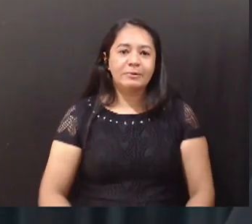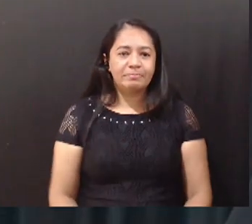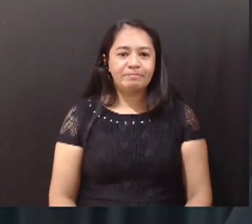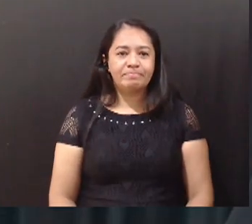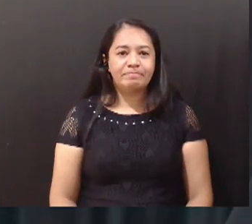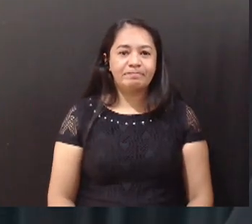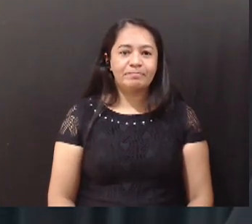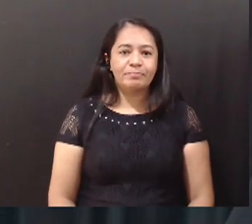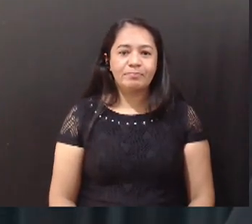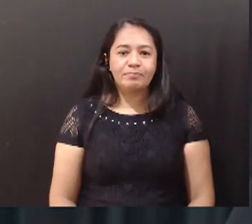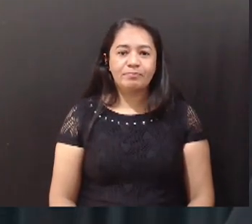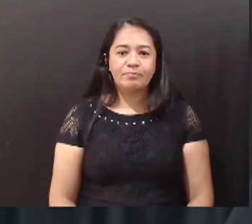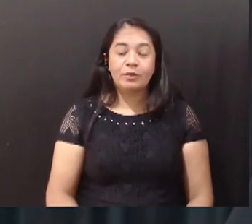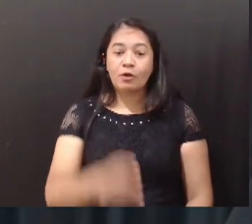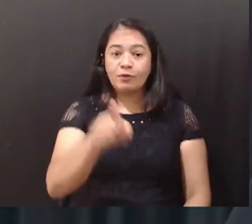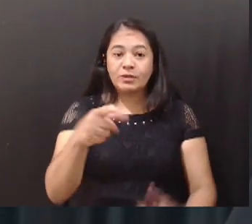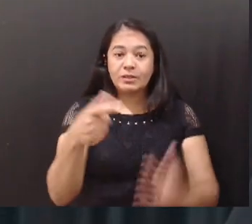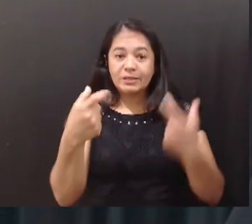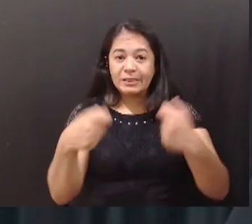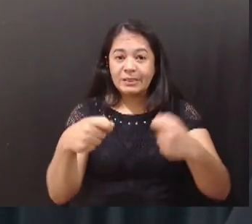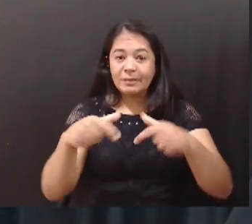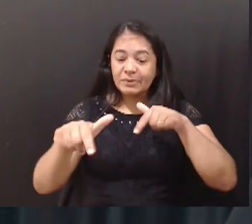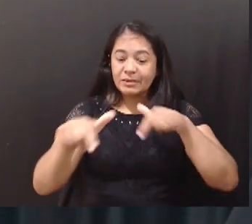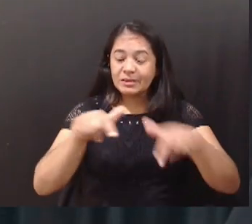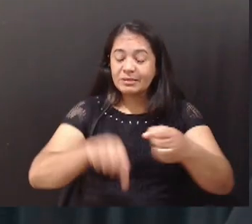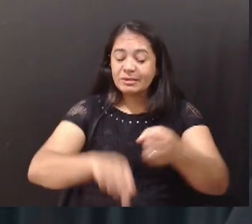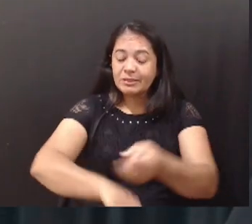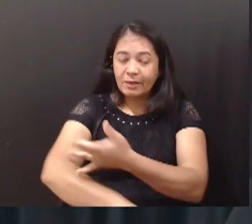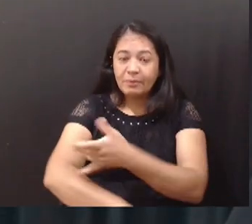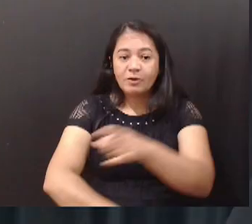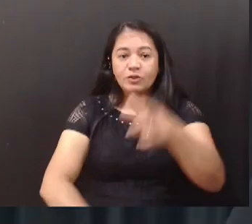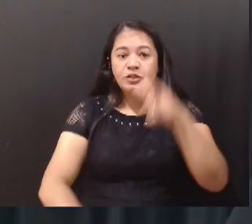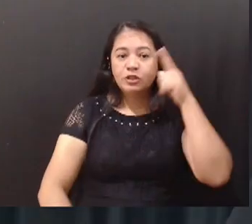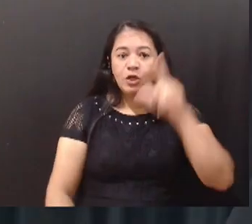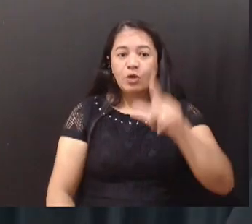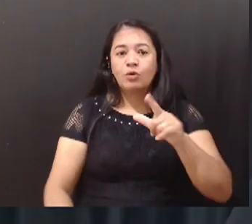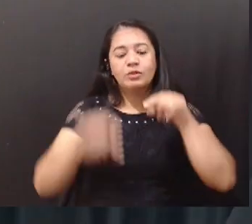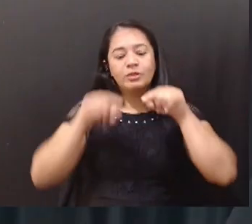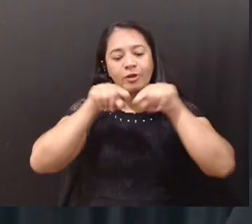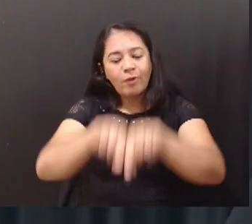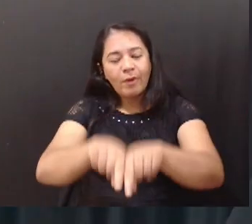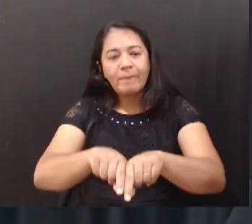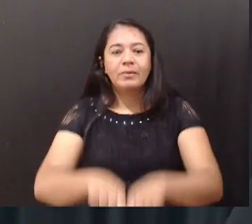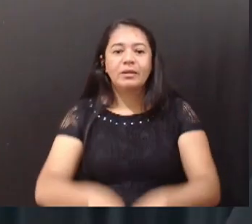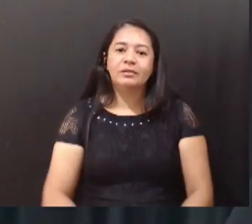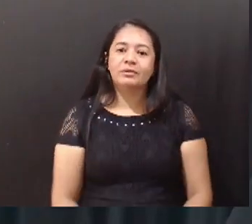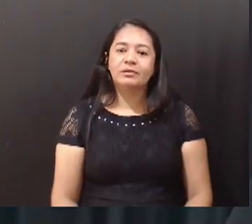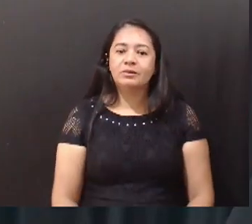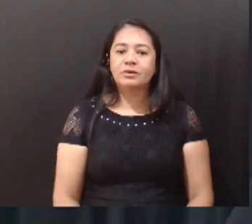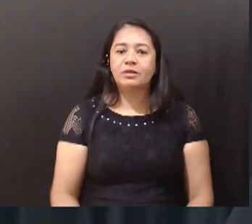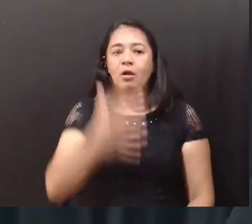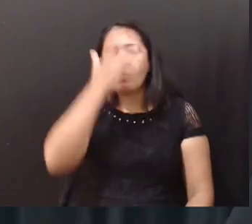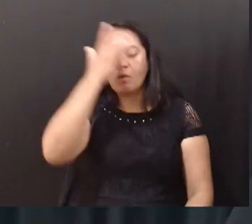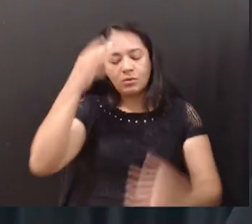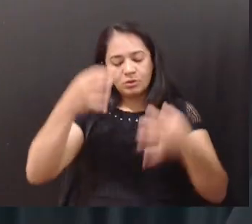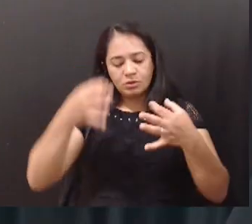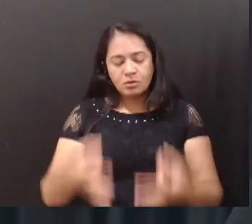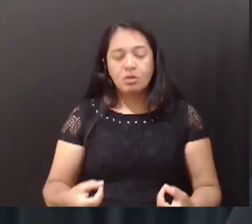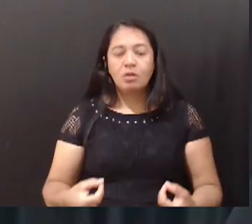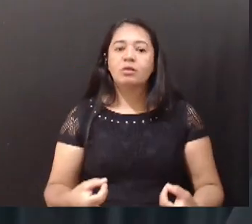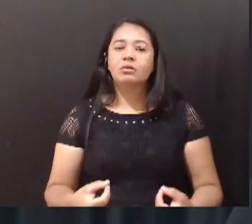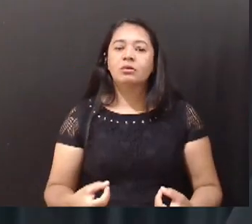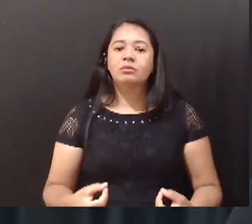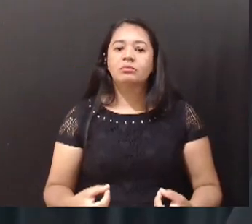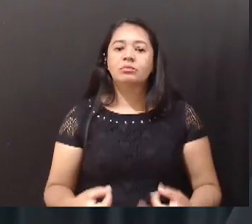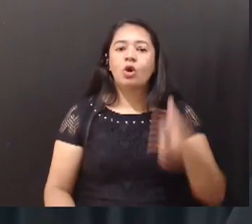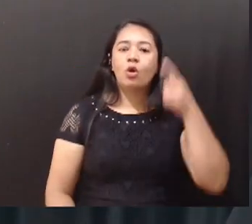Olha você isso. Precisa trabalhar emoções para você ter uma parceira. Ser uma pessoa decente, conseguir promover